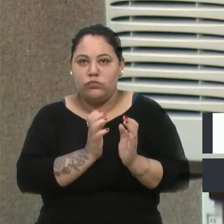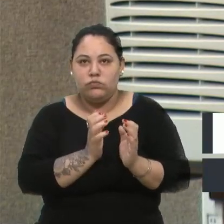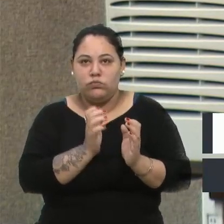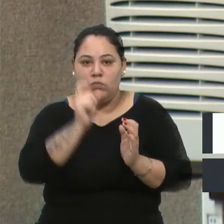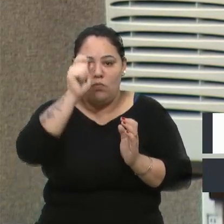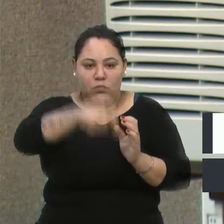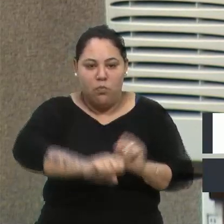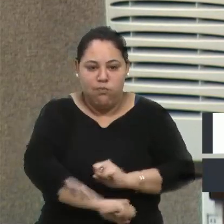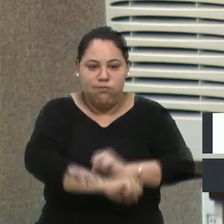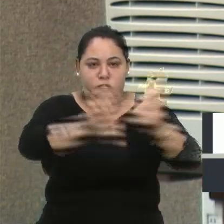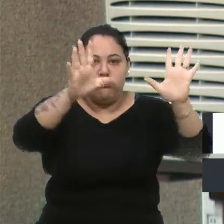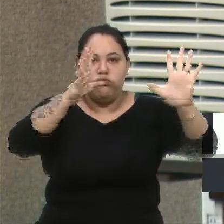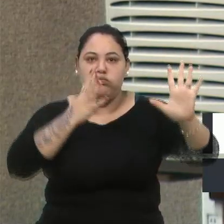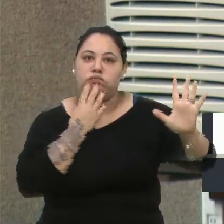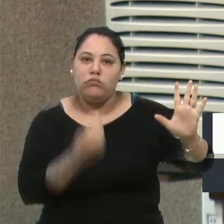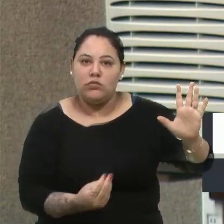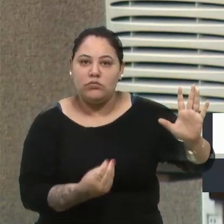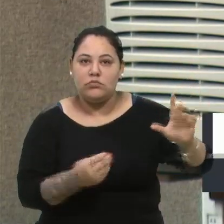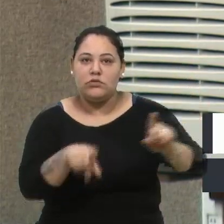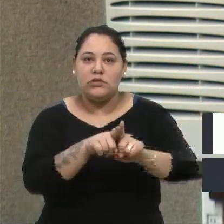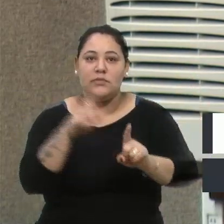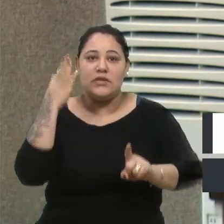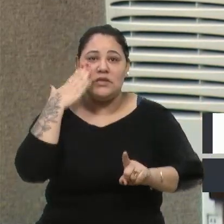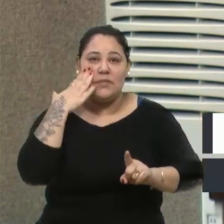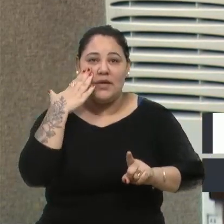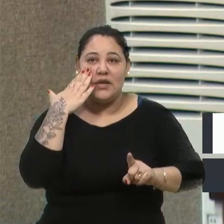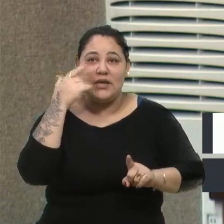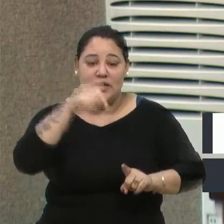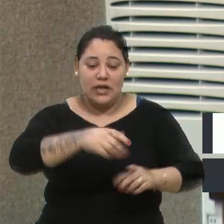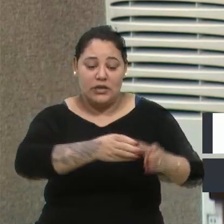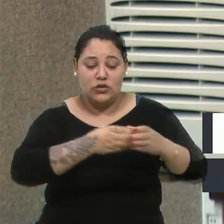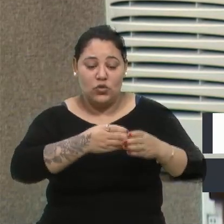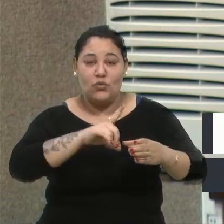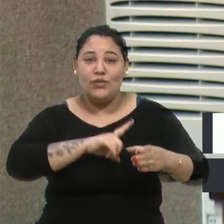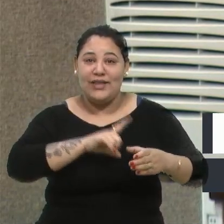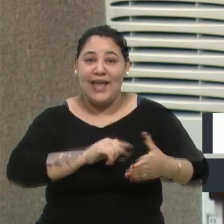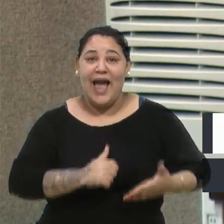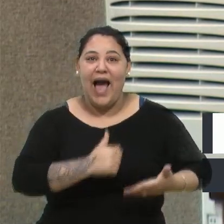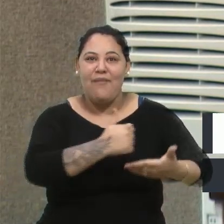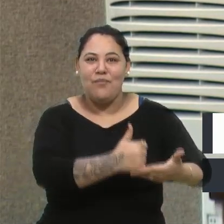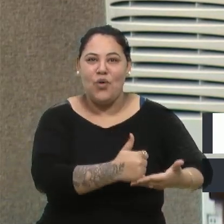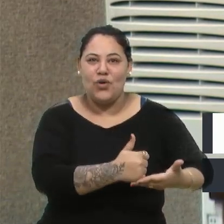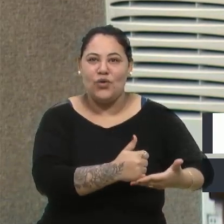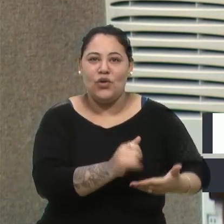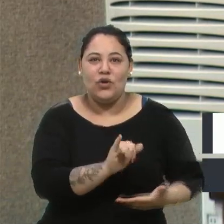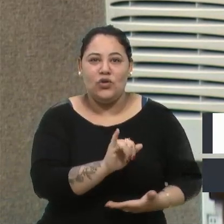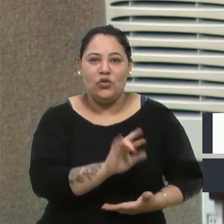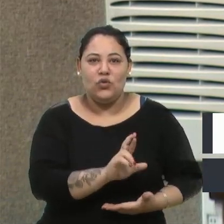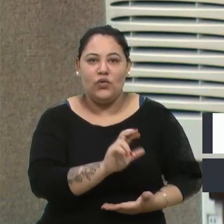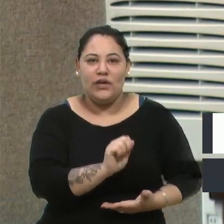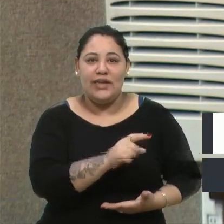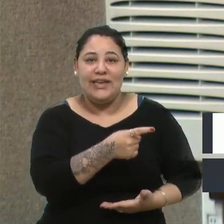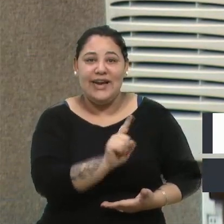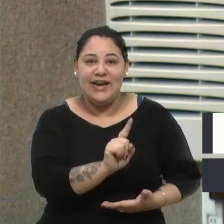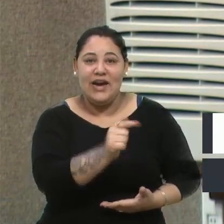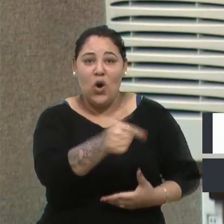saber que este grupo terrorista ele tem financiamento, e tem financiamento do Irã, que é um outro país.